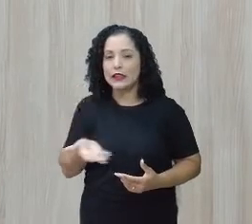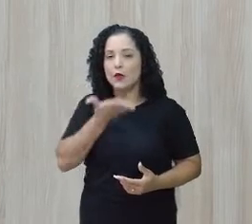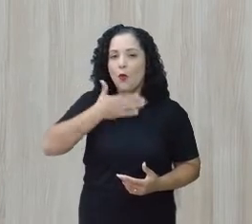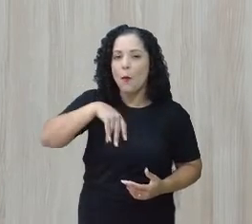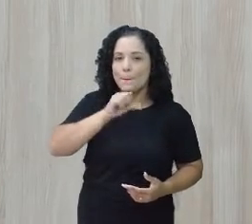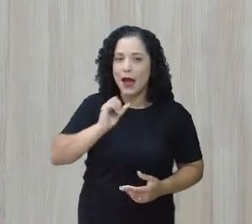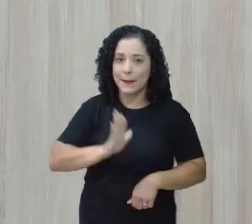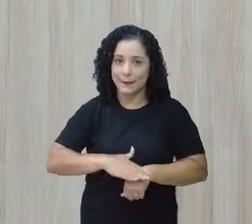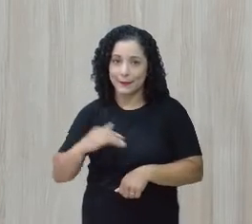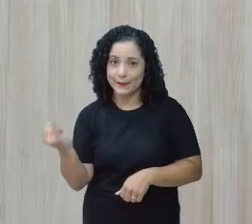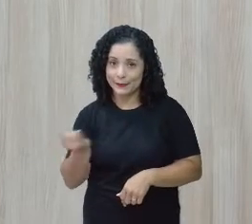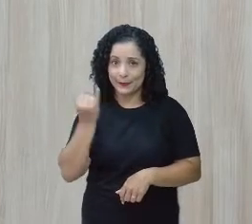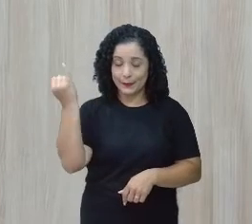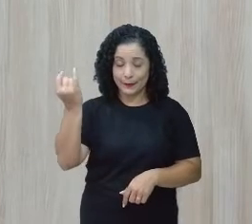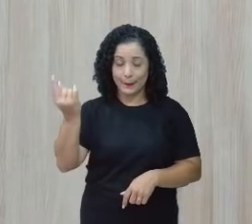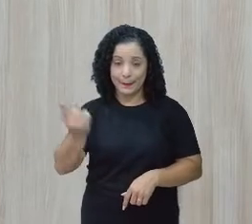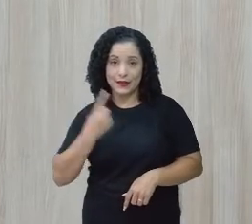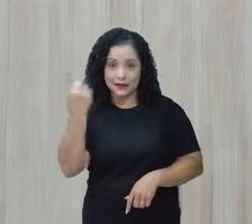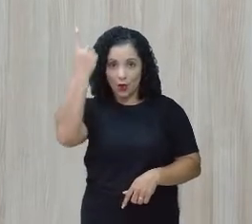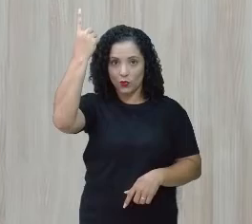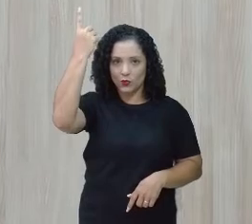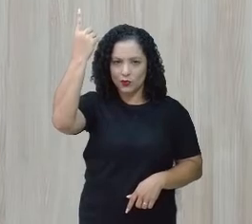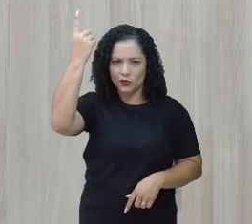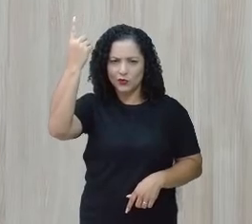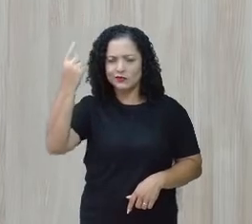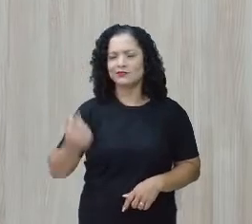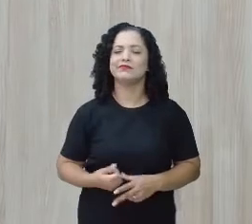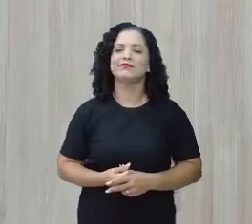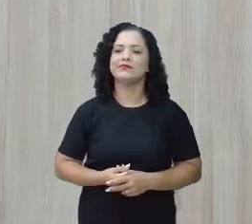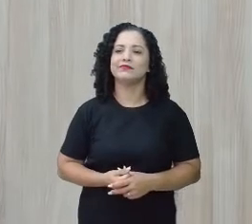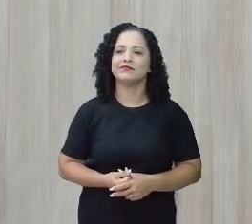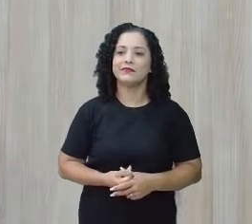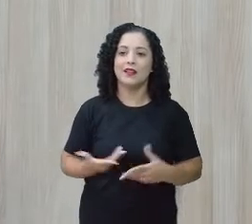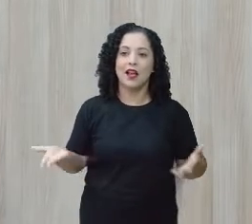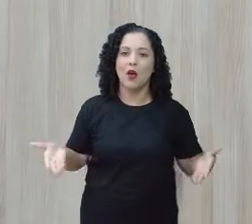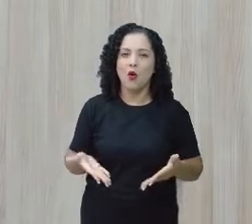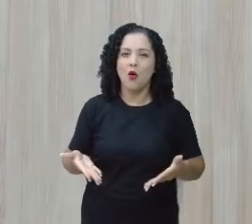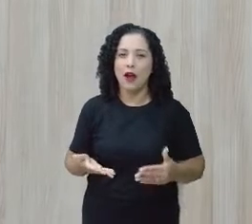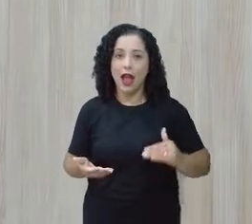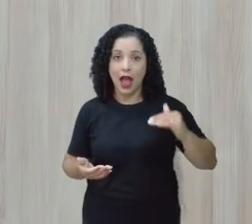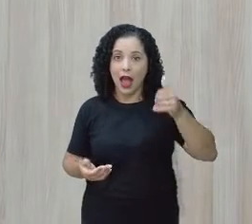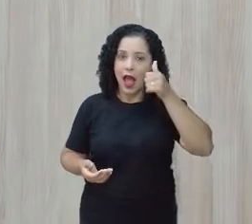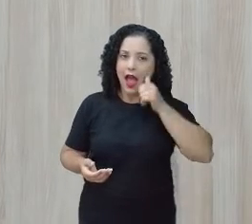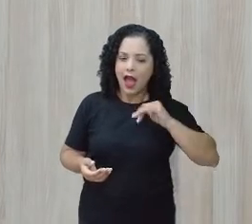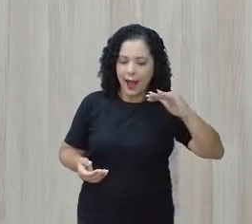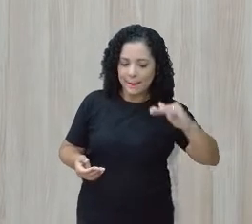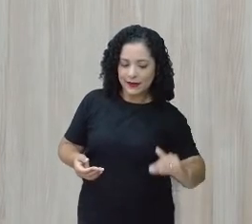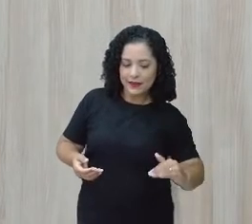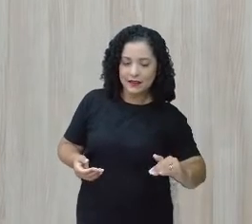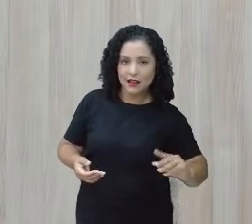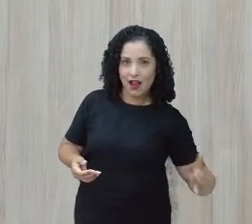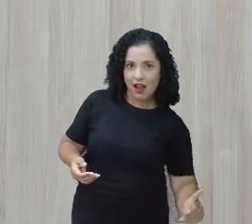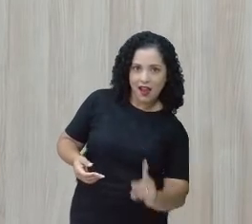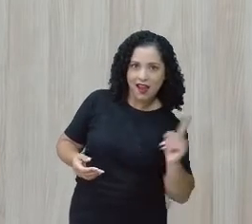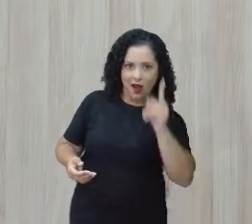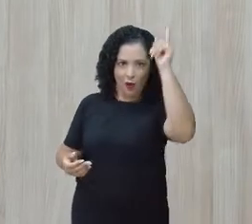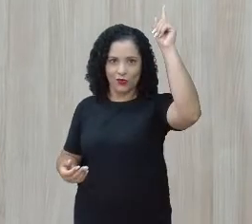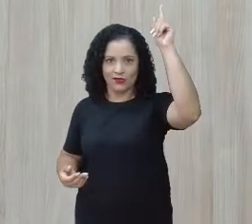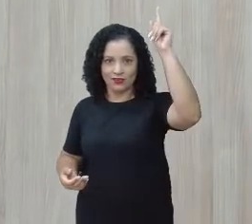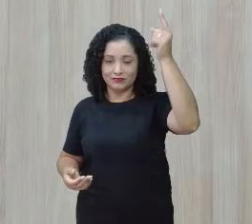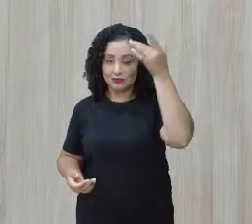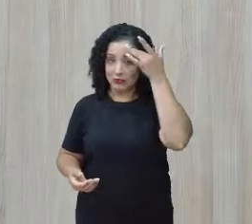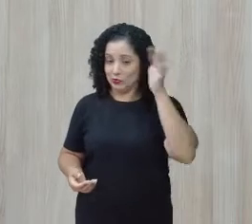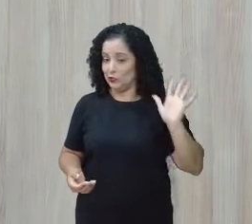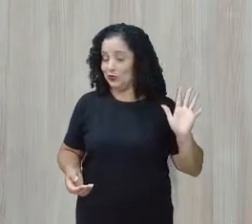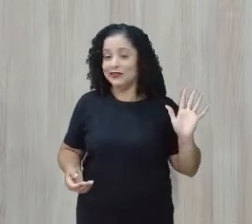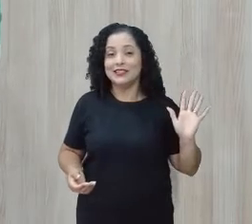o mais alto? Eu posso agora dizer que a criança, a menina, é a mais alta? Não